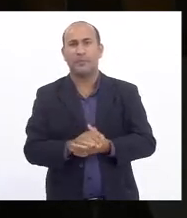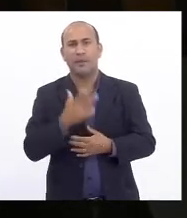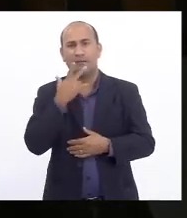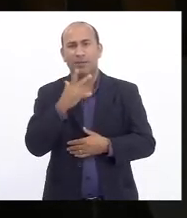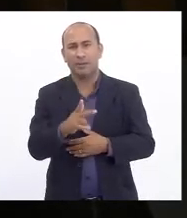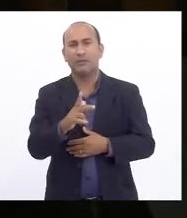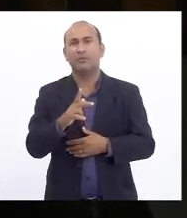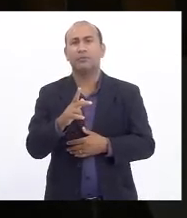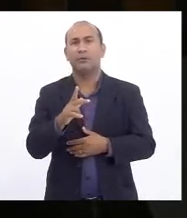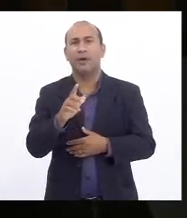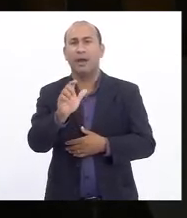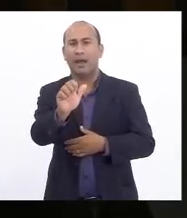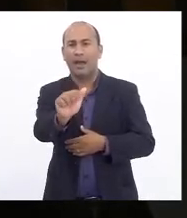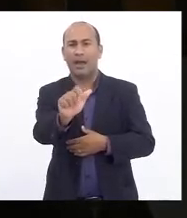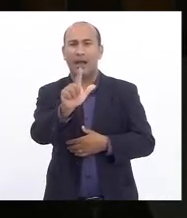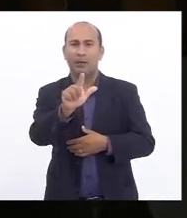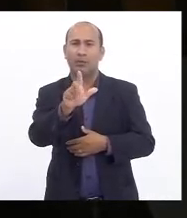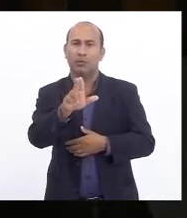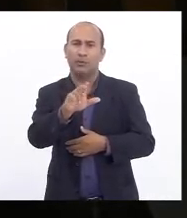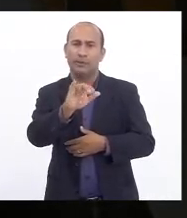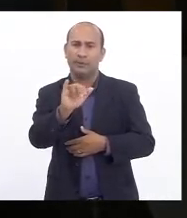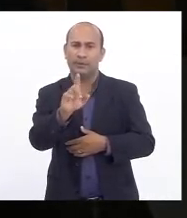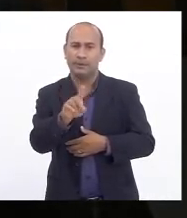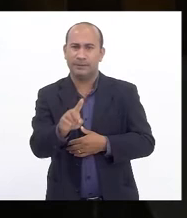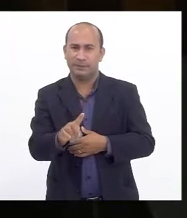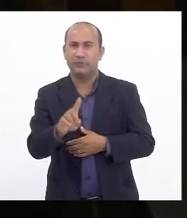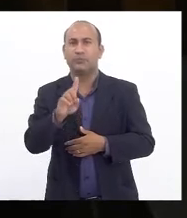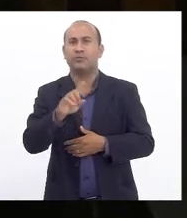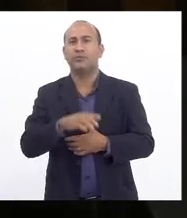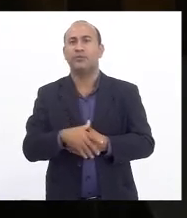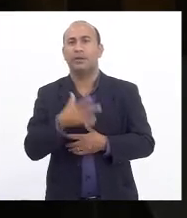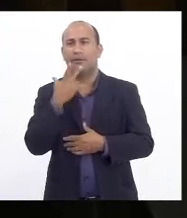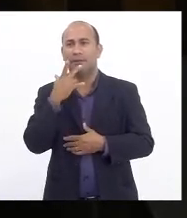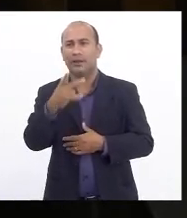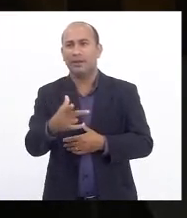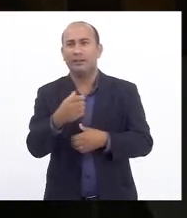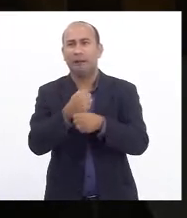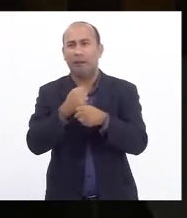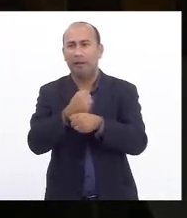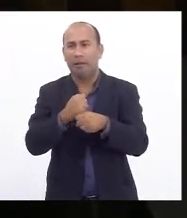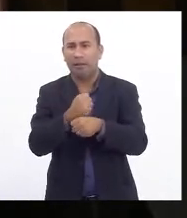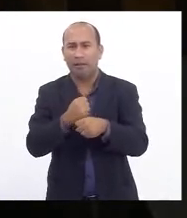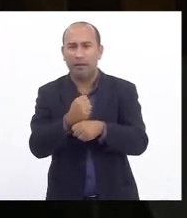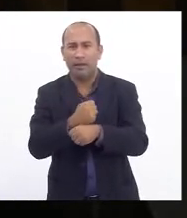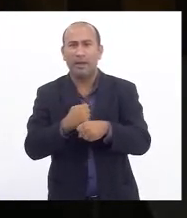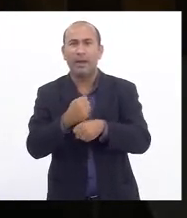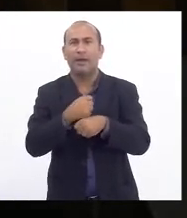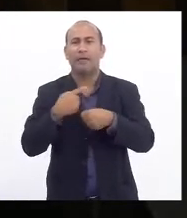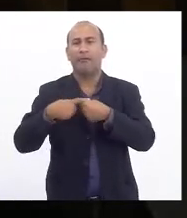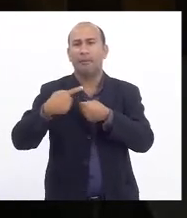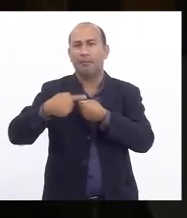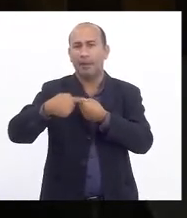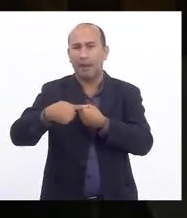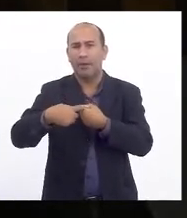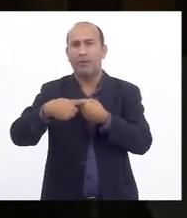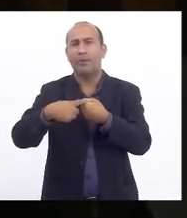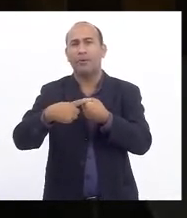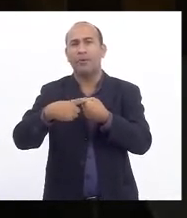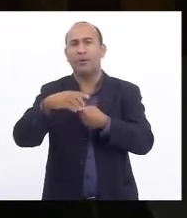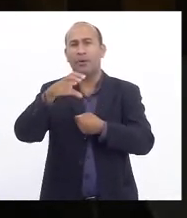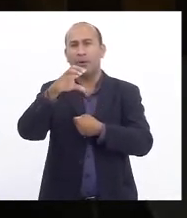Caxias Aluísio Júnior e conversamos especificamente sobre a demanda reprimida há décadas do bairro do corte oito em Caxias